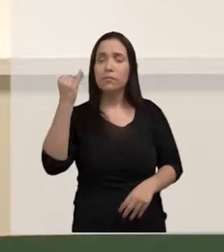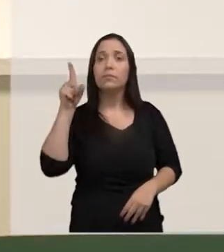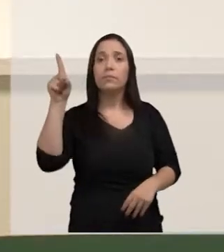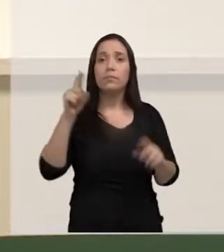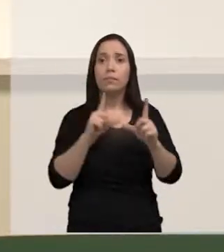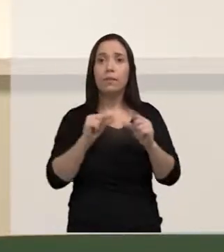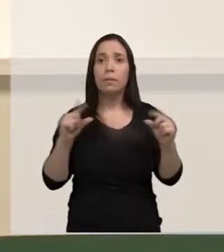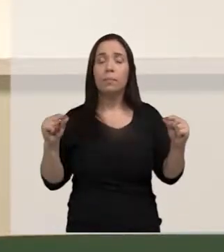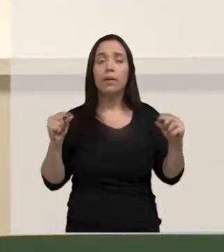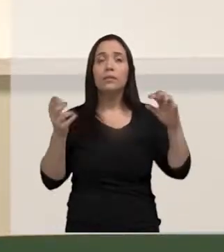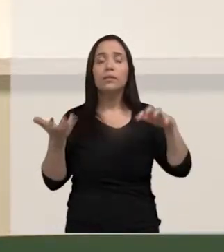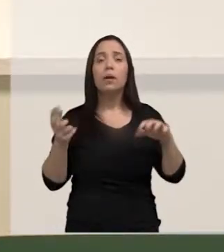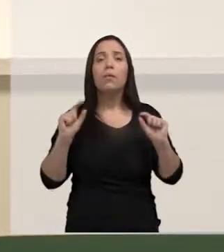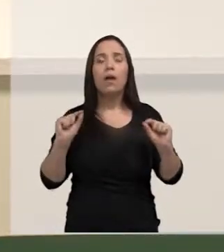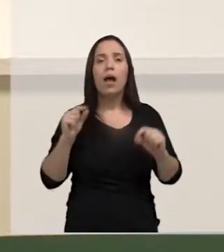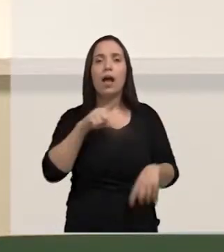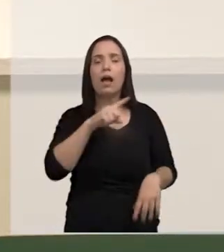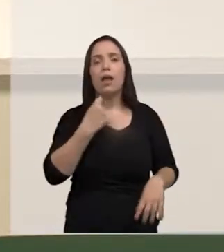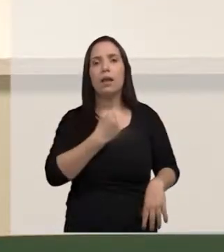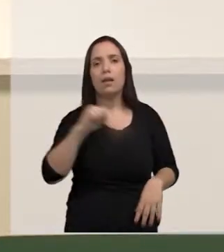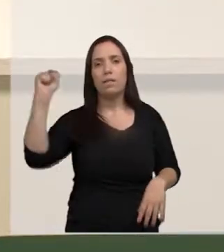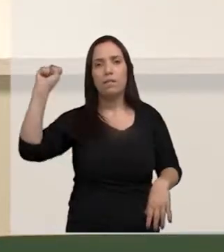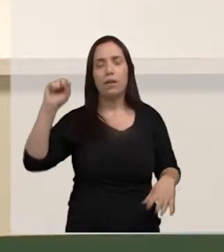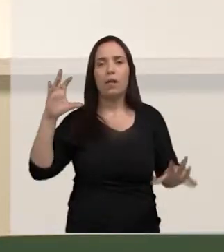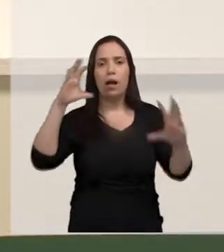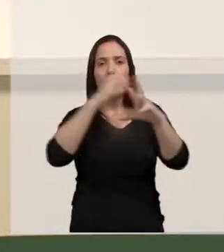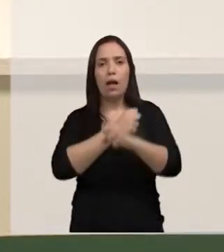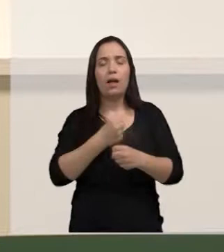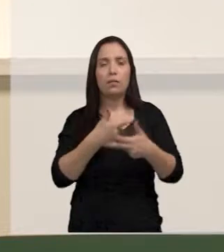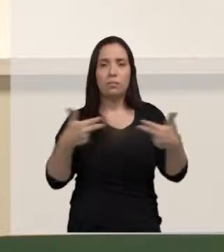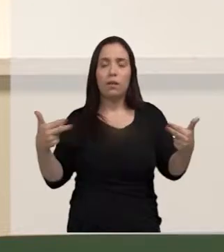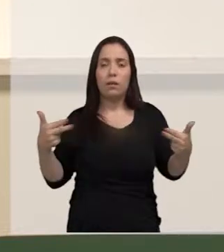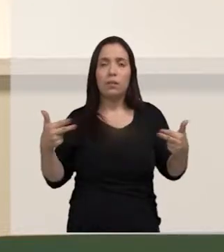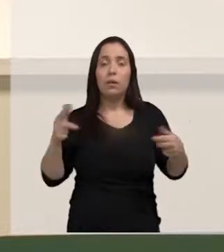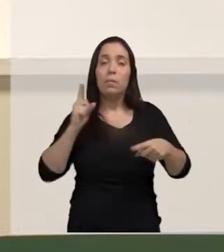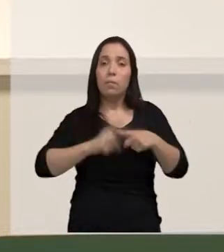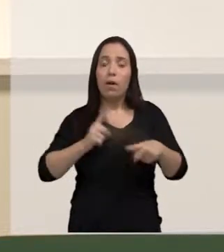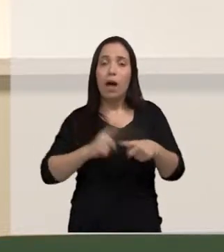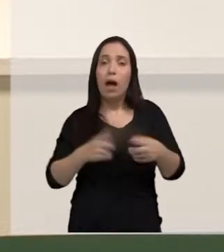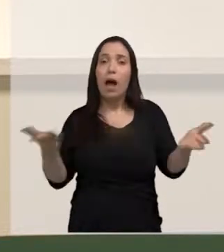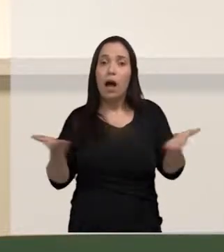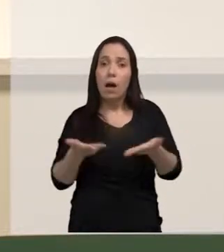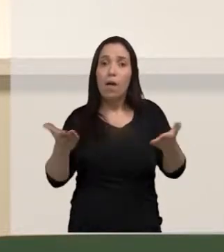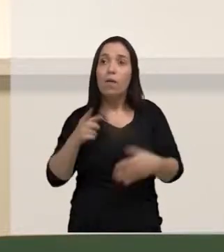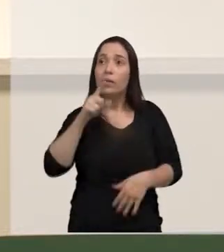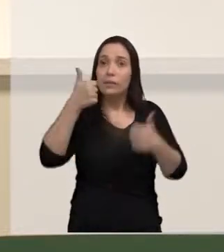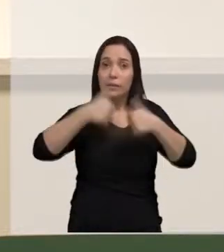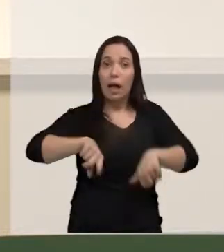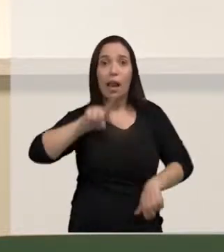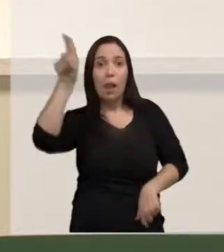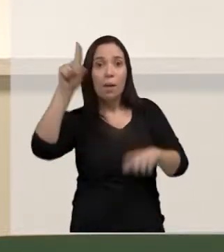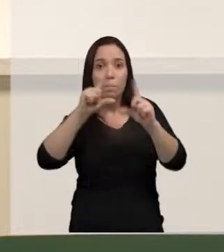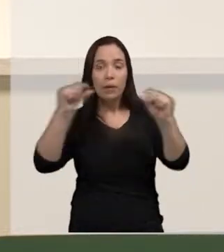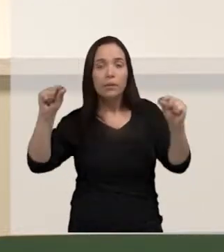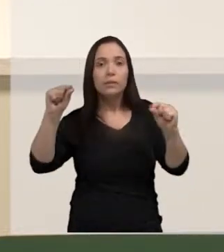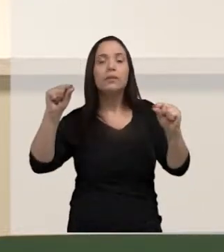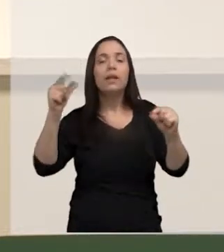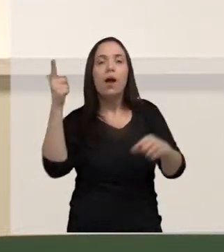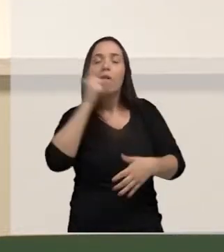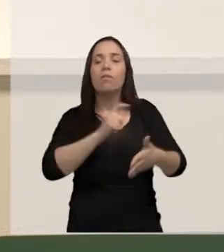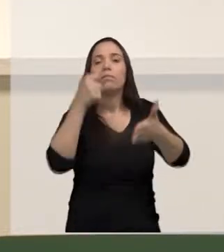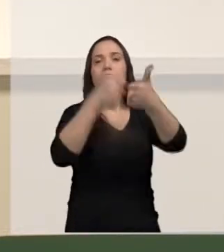em Brasília, na defesa dos animais. Porque agora vai ter uma pessoa em Brasília com esse